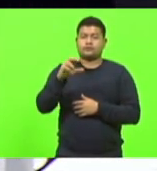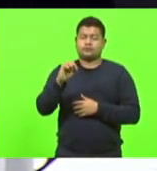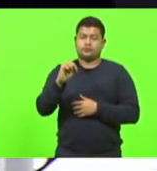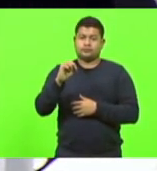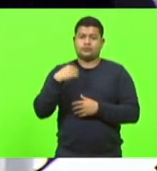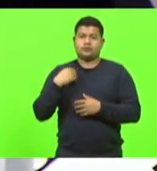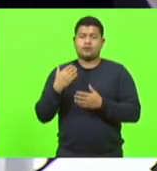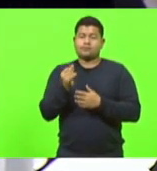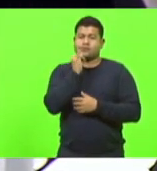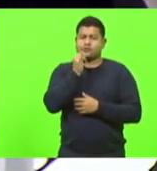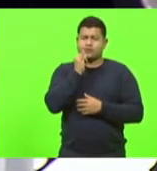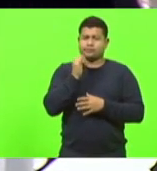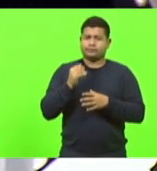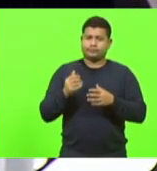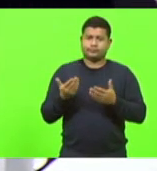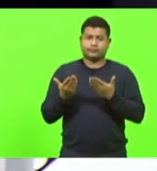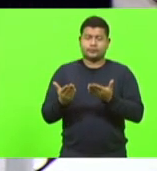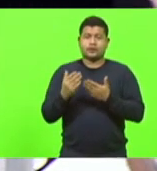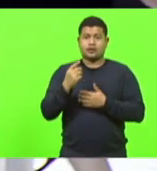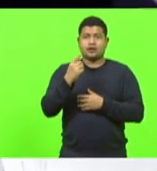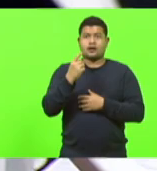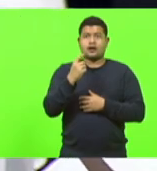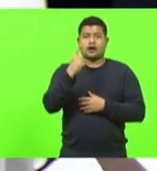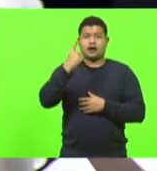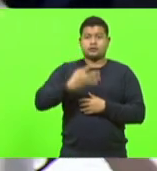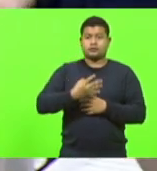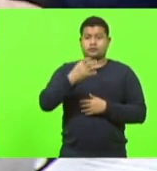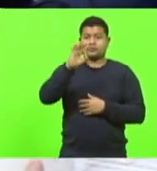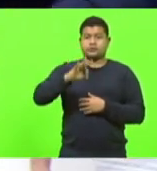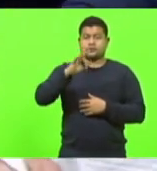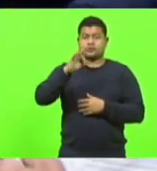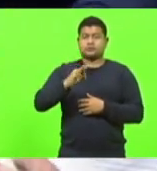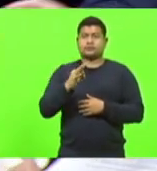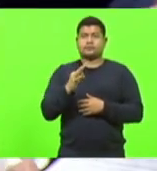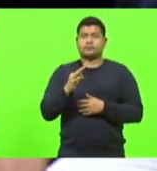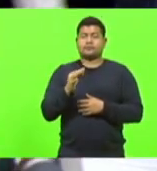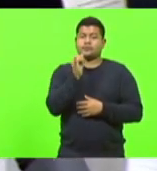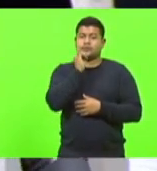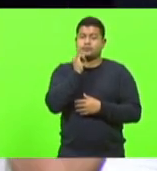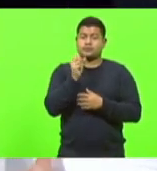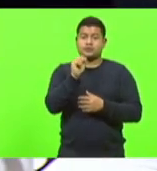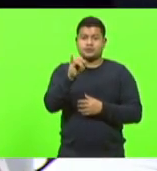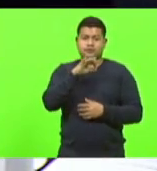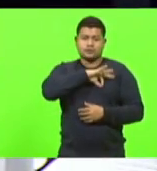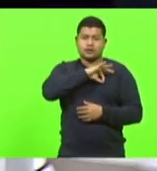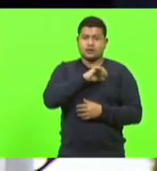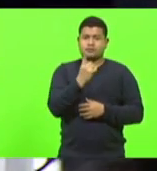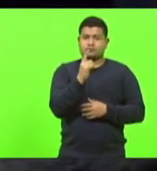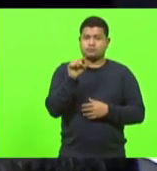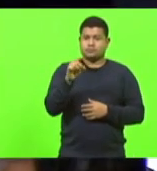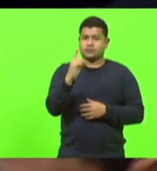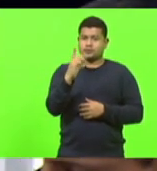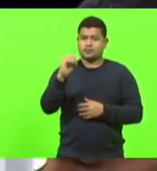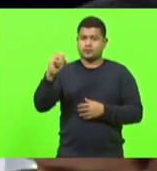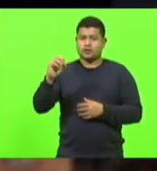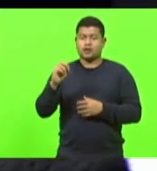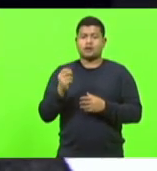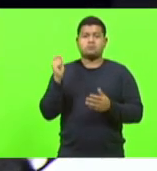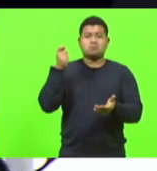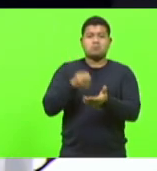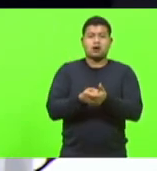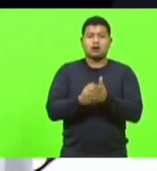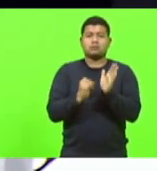14 por cento sobre 2900 porque até 1.100 ele é isento ou seja ao longo de 12